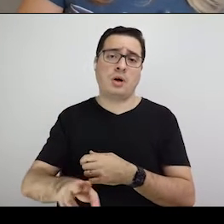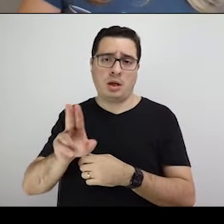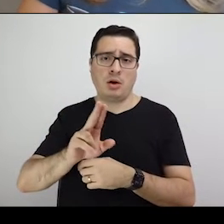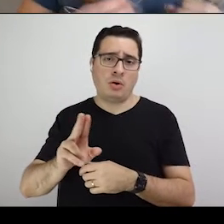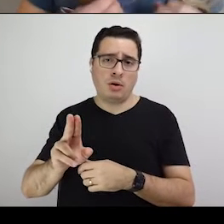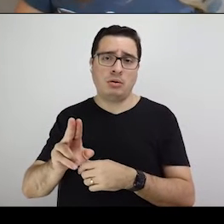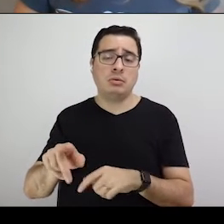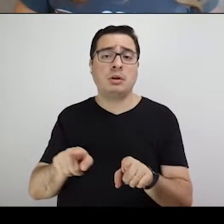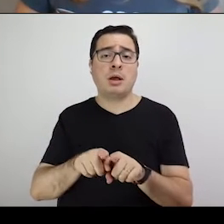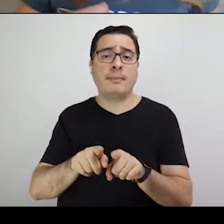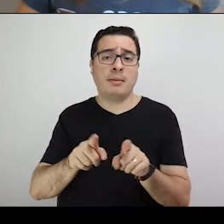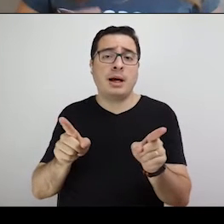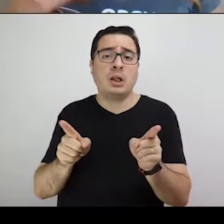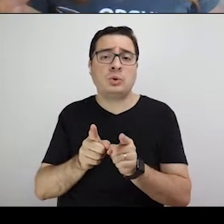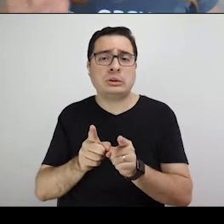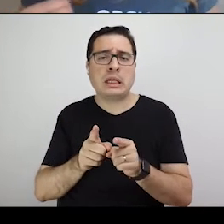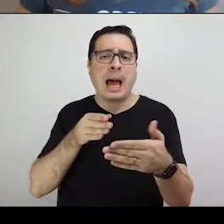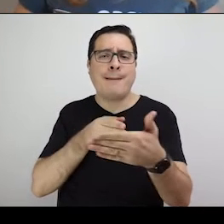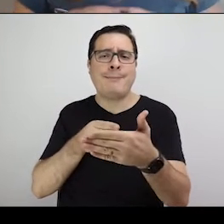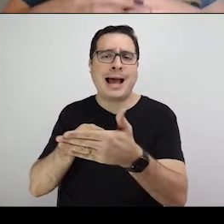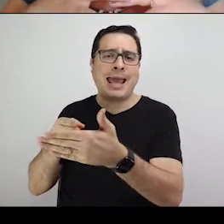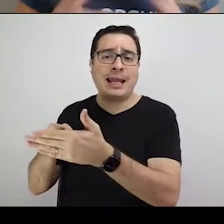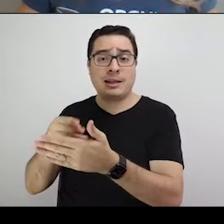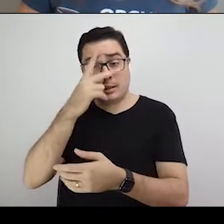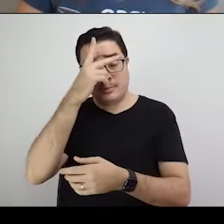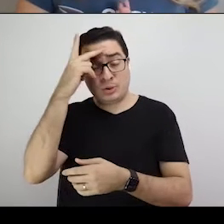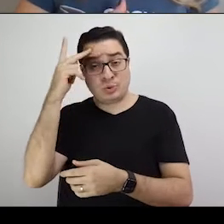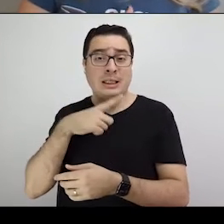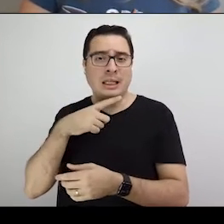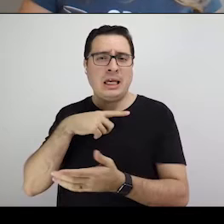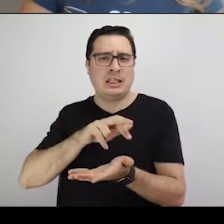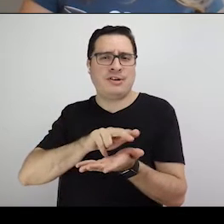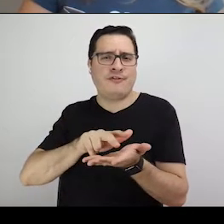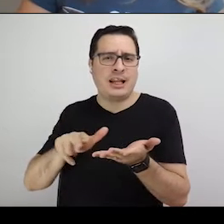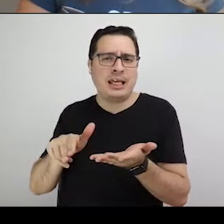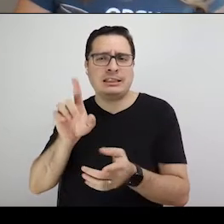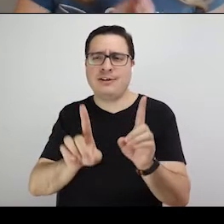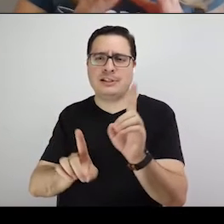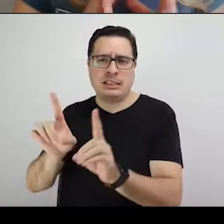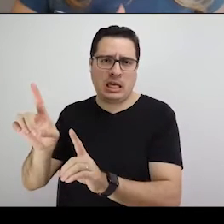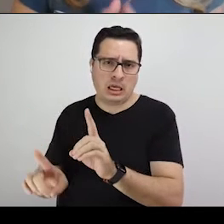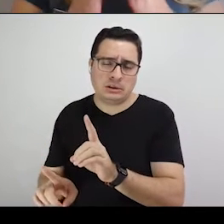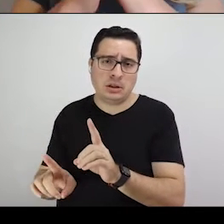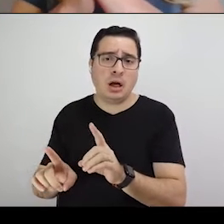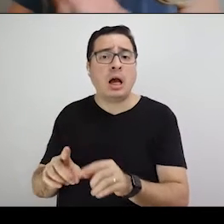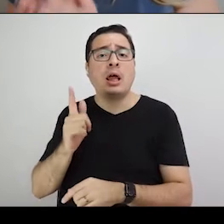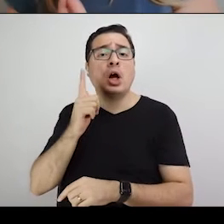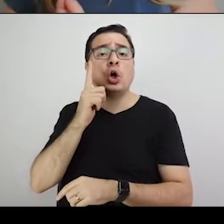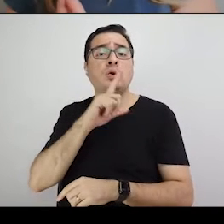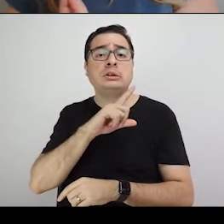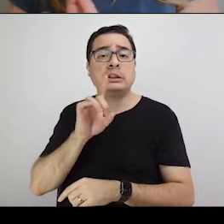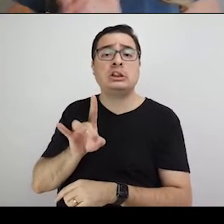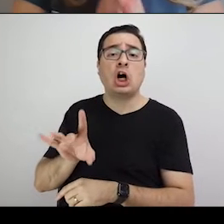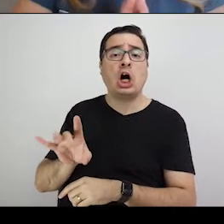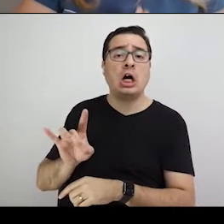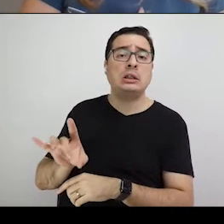reduzir também a barreira que permite pessoas com diferentes tipos de deficiência conseguirem